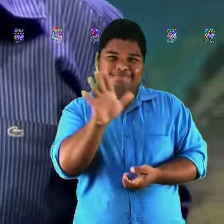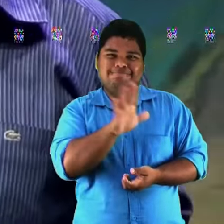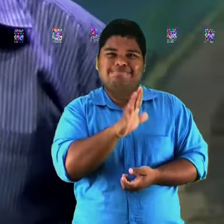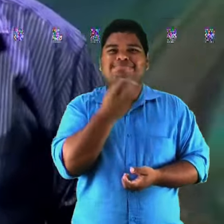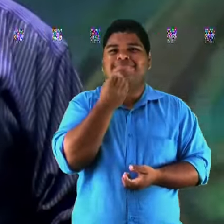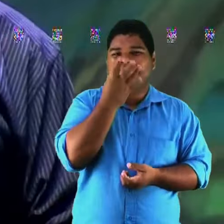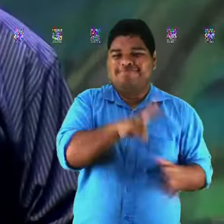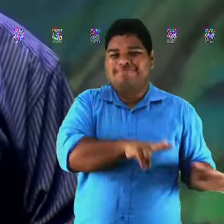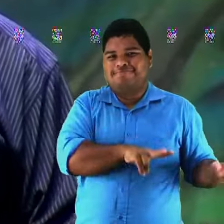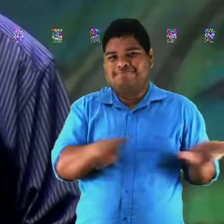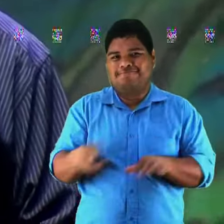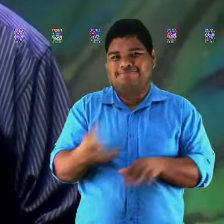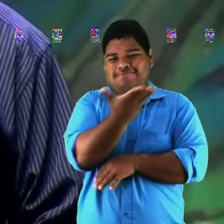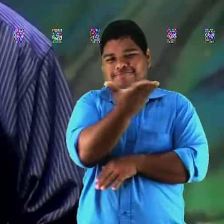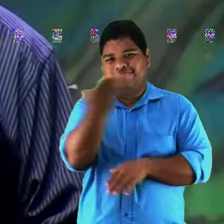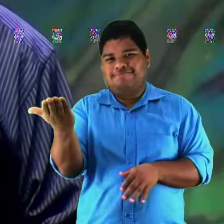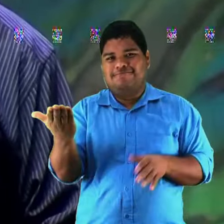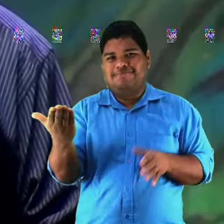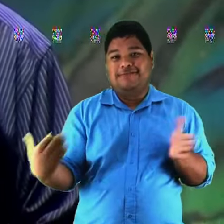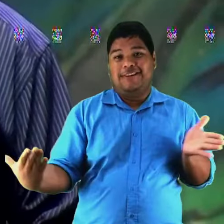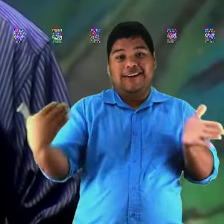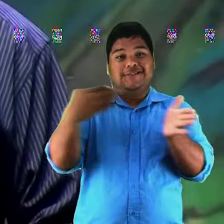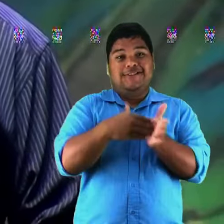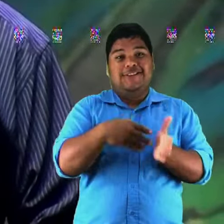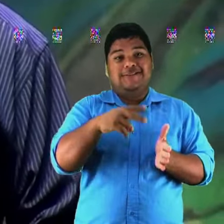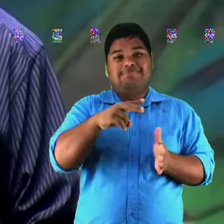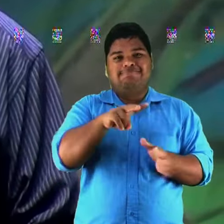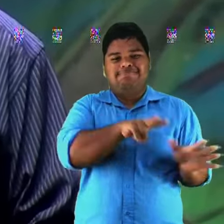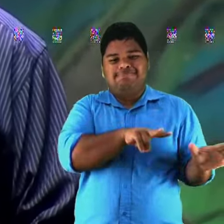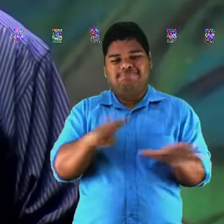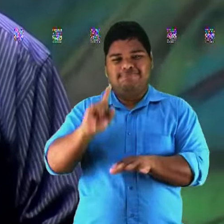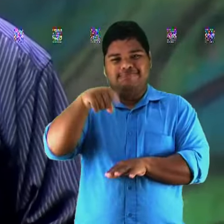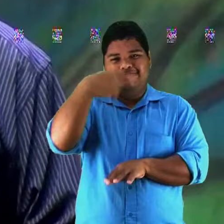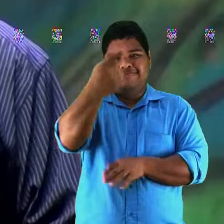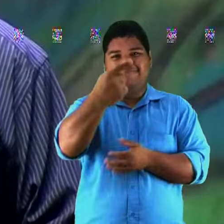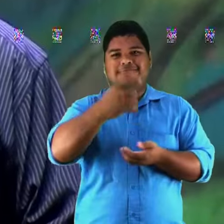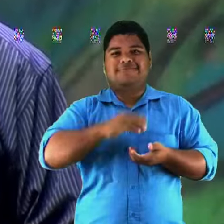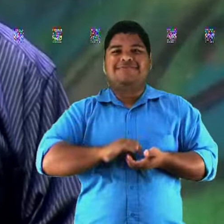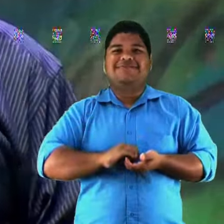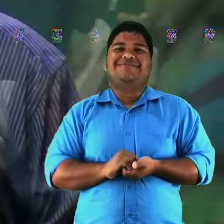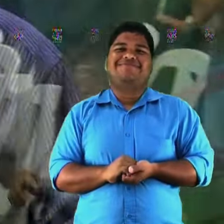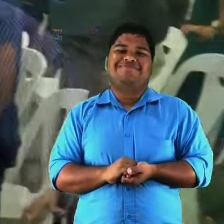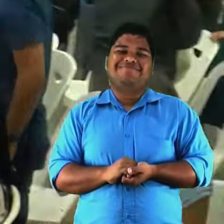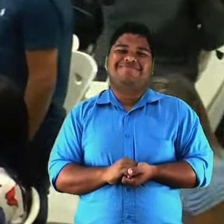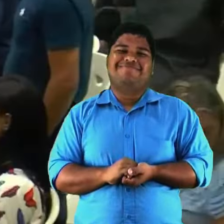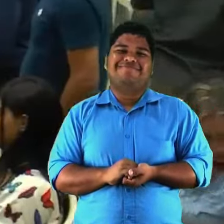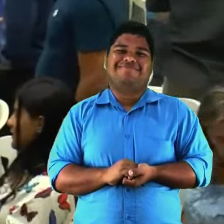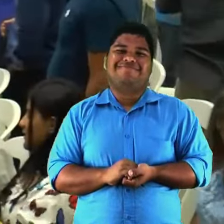você. Nós nos veremos nas próximas programações, se Deus quiser.